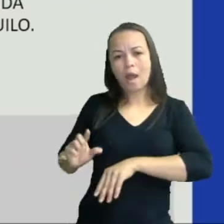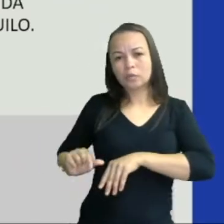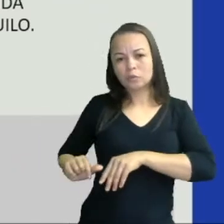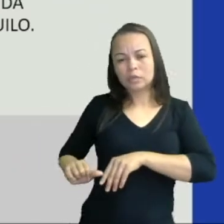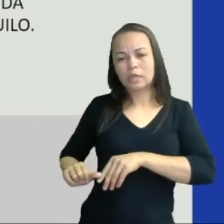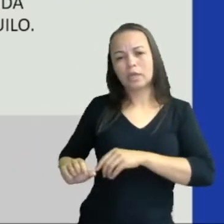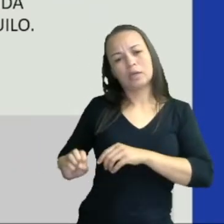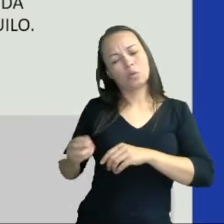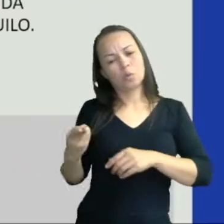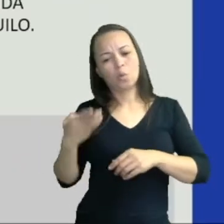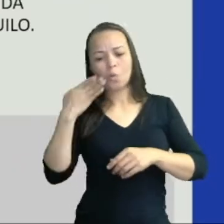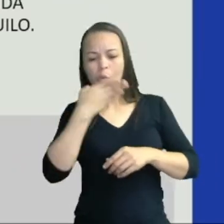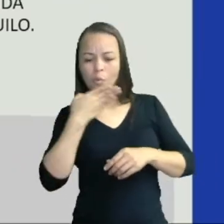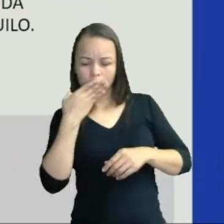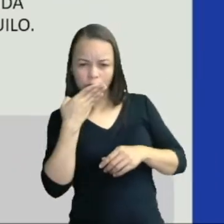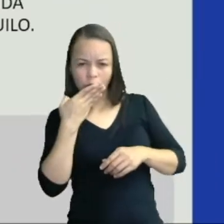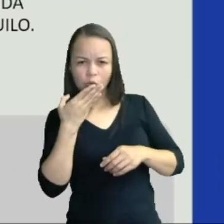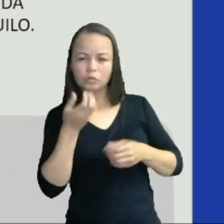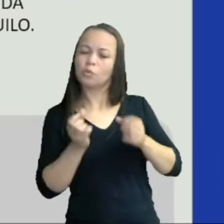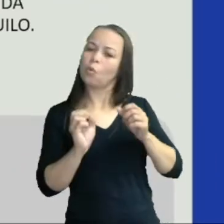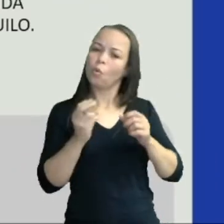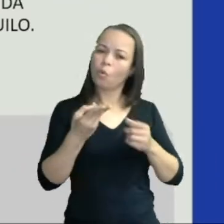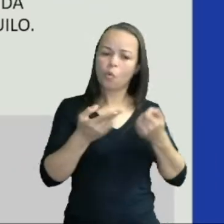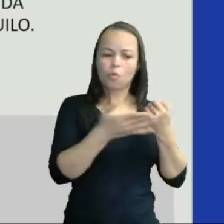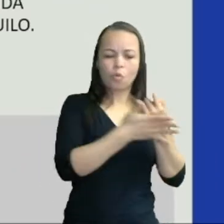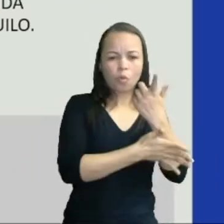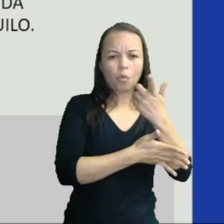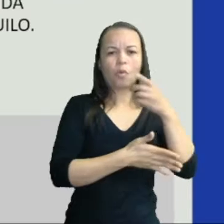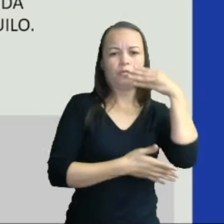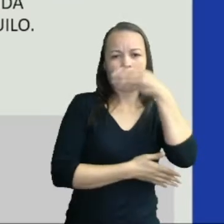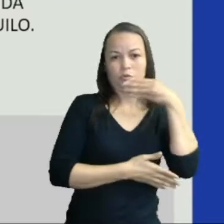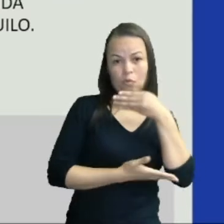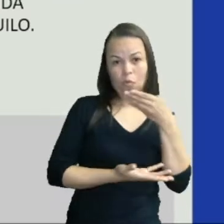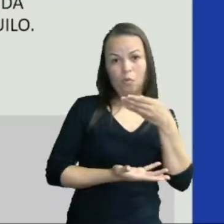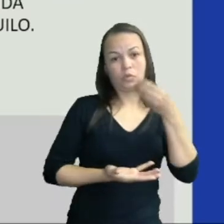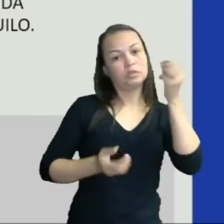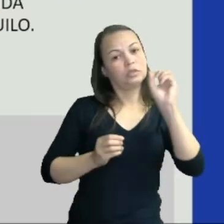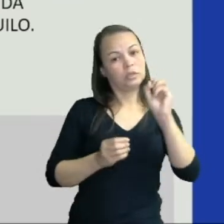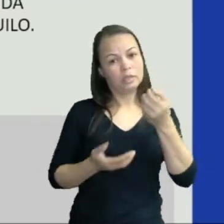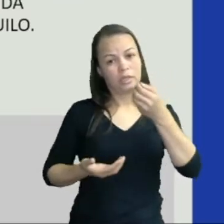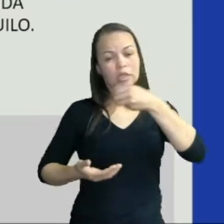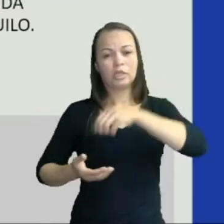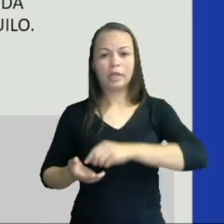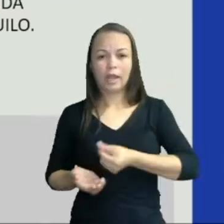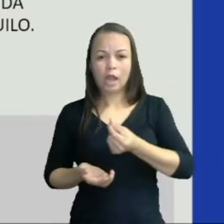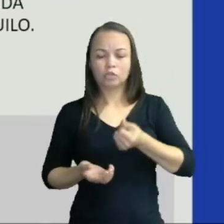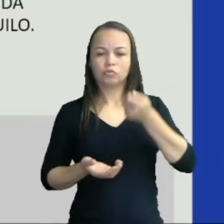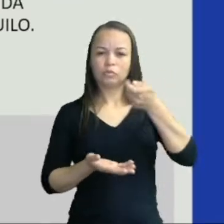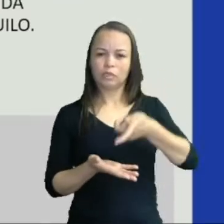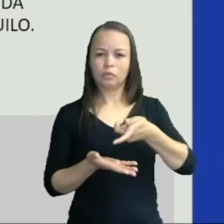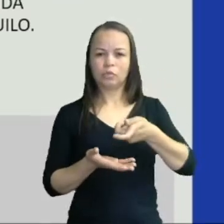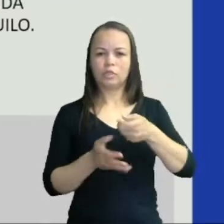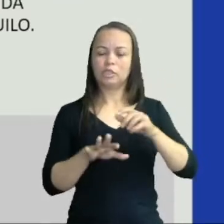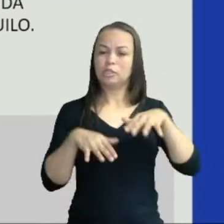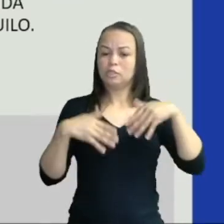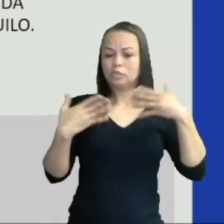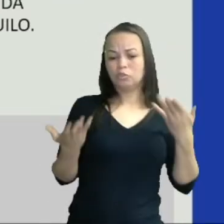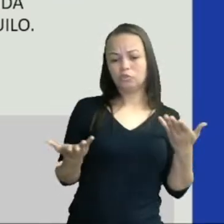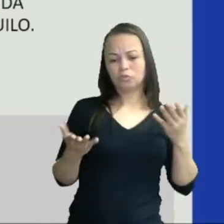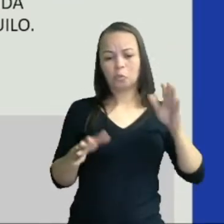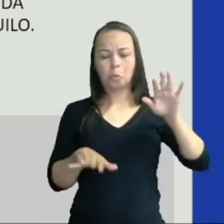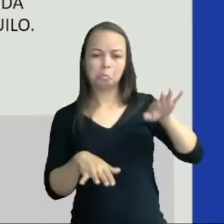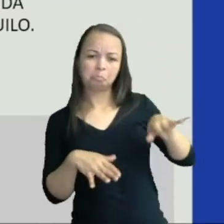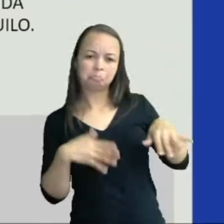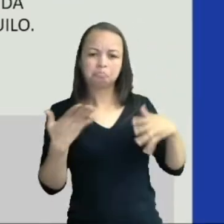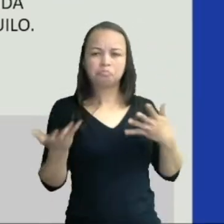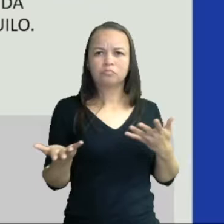compro doce, ou compro doce e gasto dinheiro. Ou isto ou aquilo, ou isto ou aquilo. E